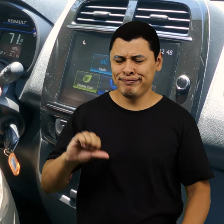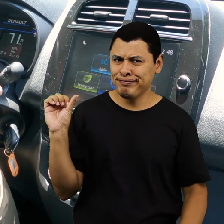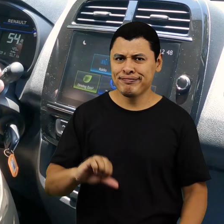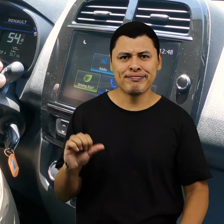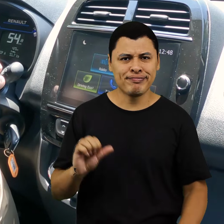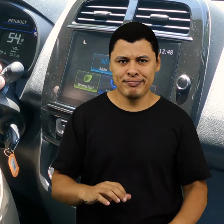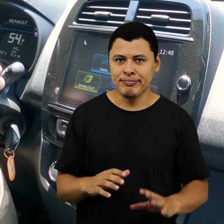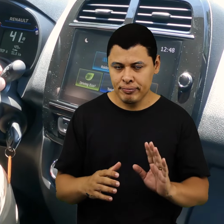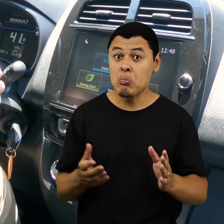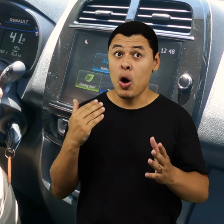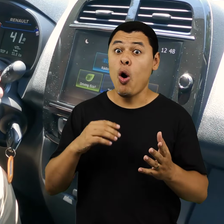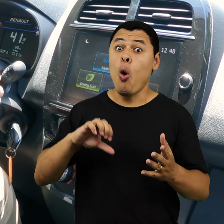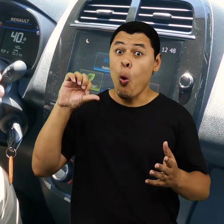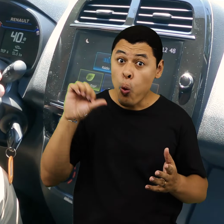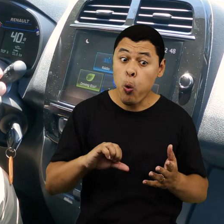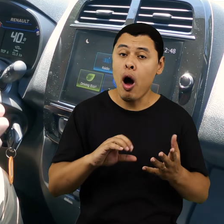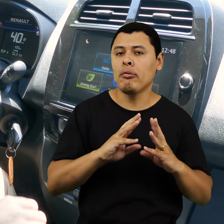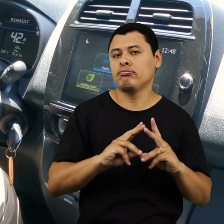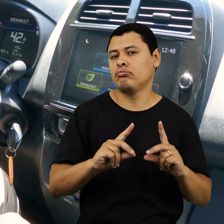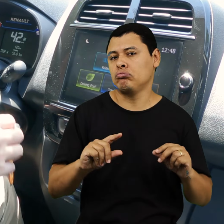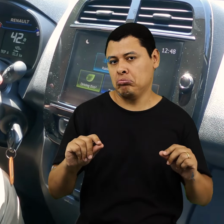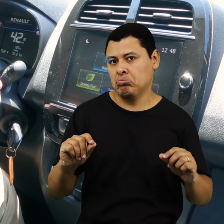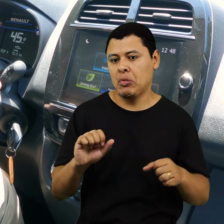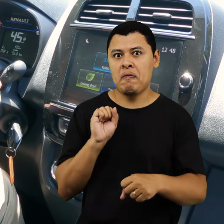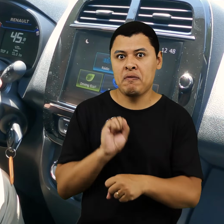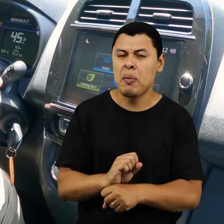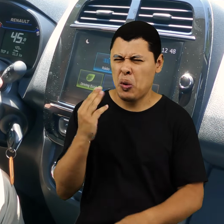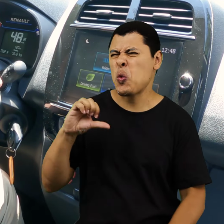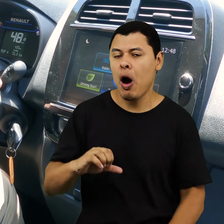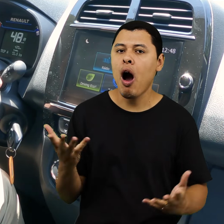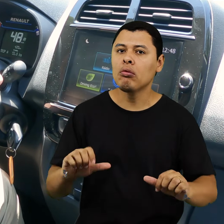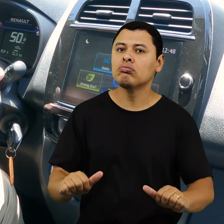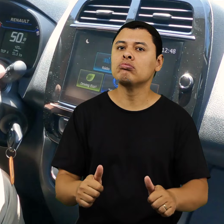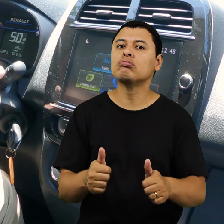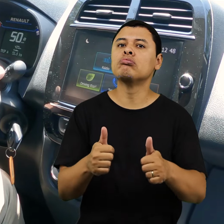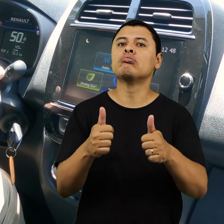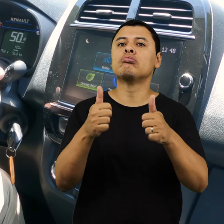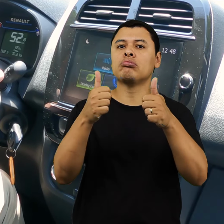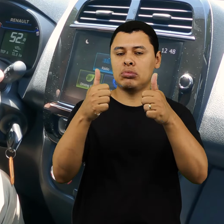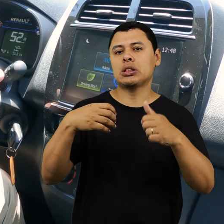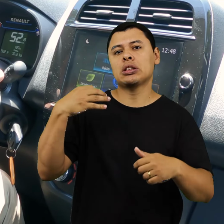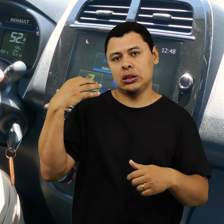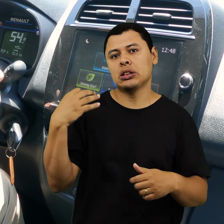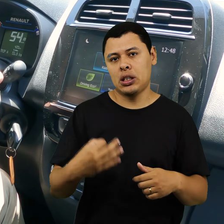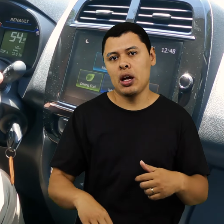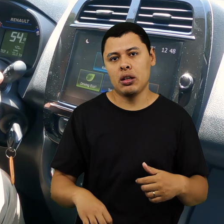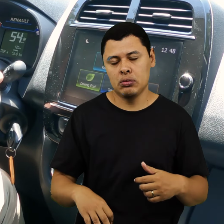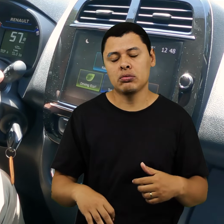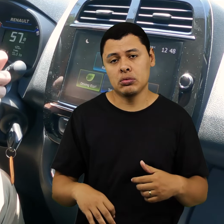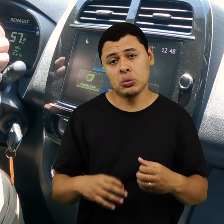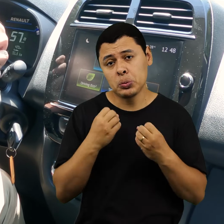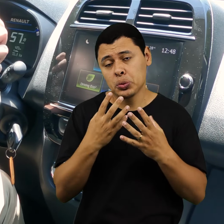de crítica realmente foi embora. Ele desacelera aí de forma adequada, e isso foi